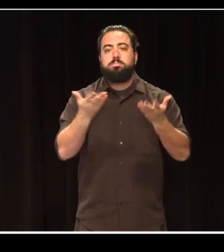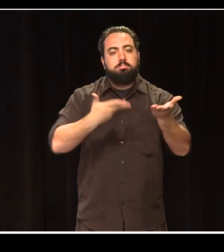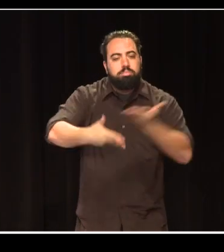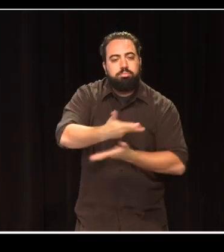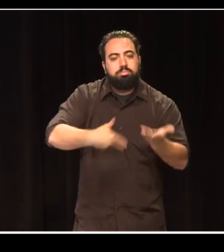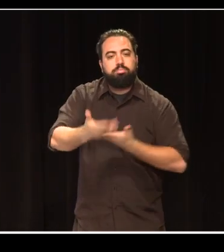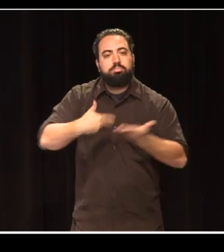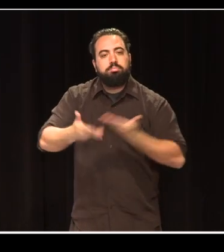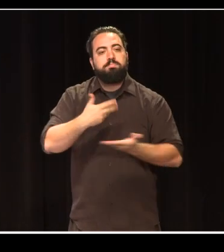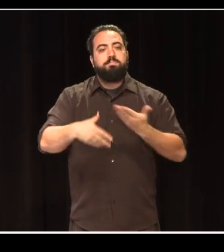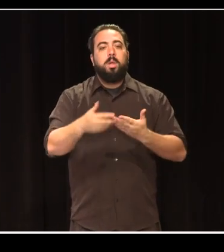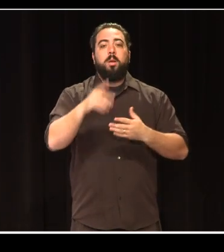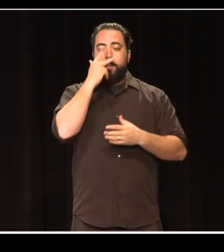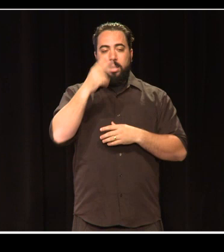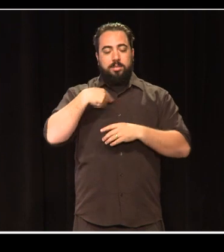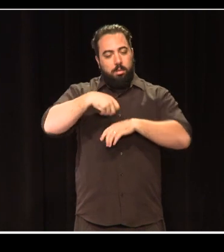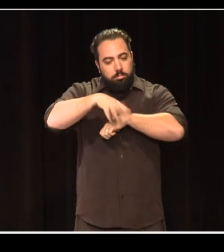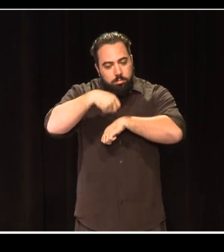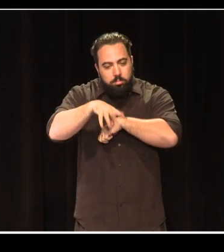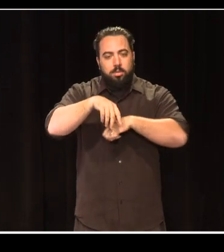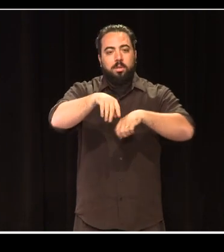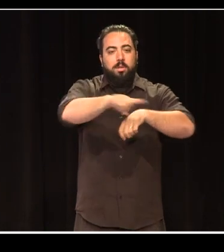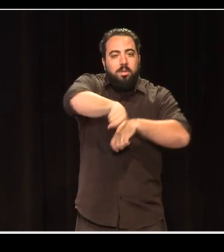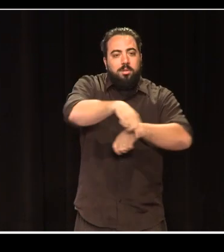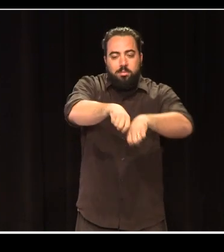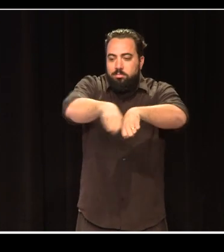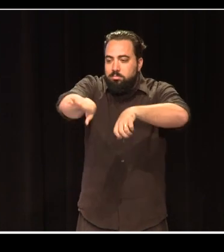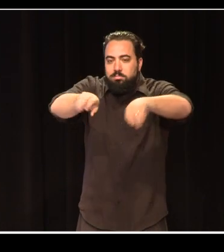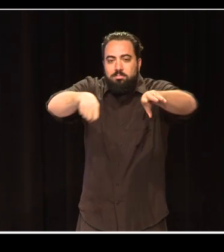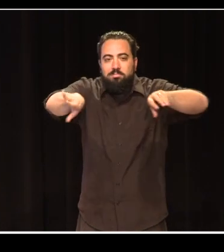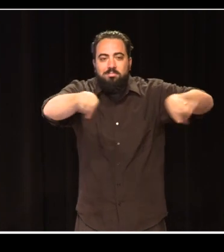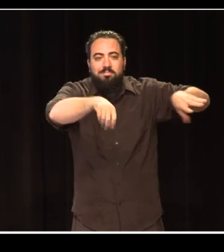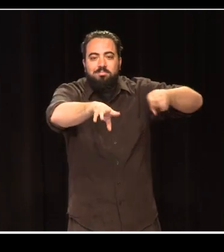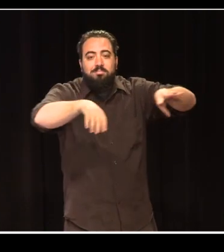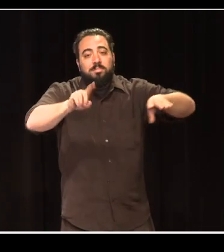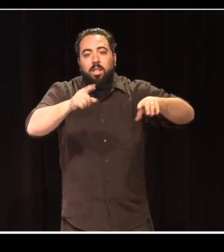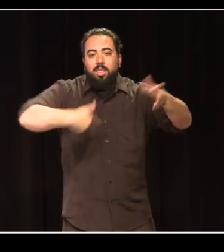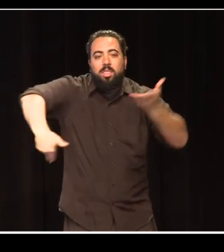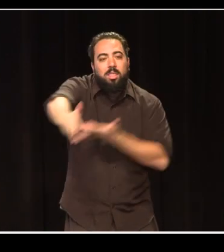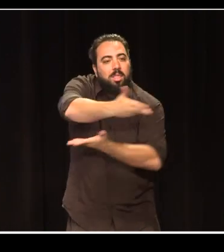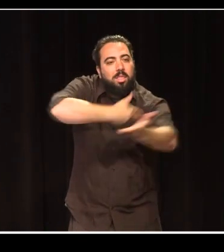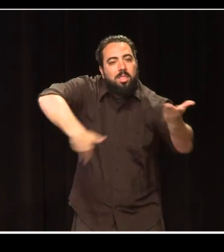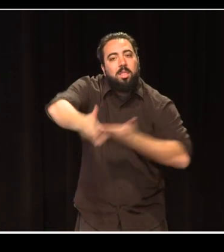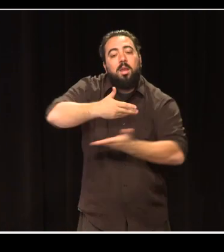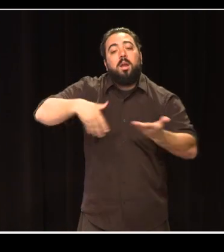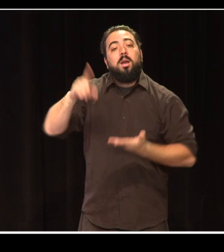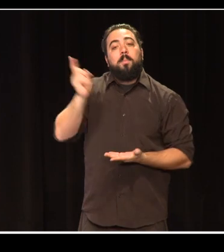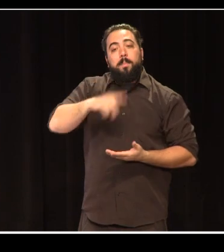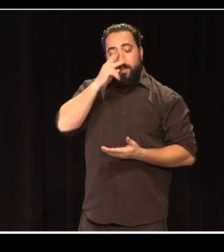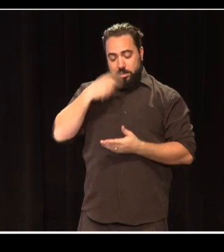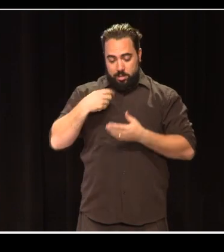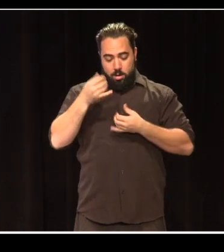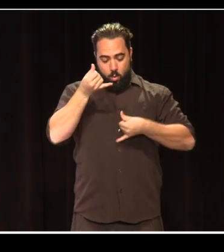protagonismo discente. E a gente, como professor pesquisador, a gente está olhando como esse aluno surdo ele está pegando o conteúdo de